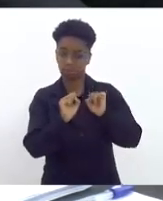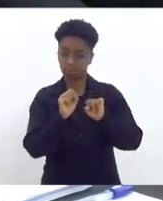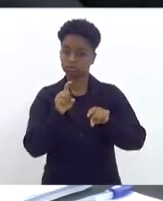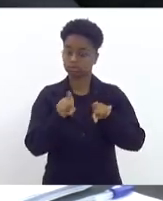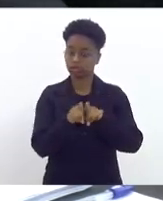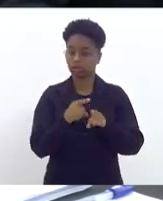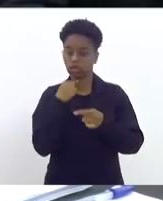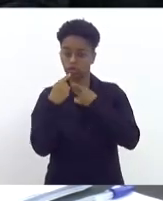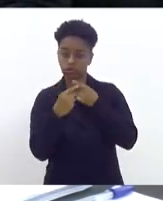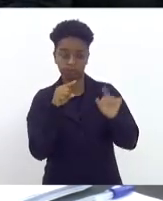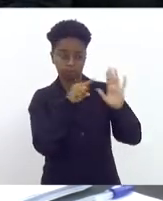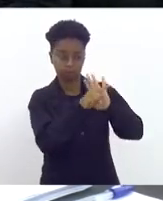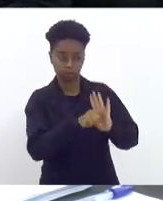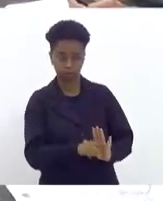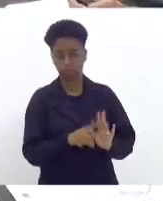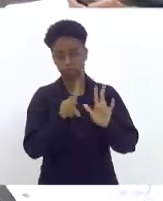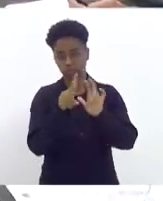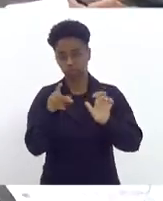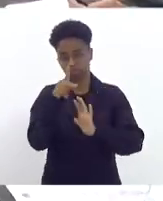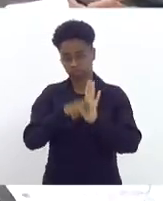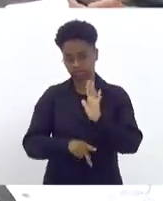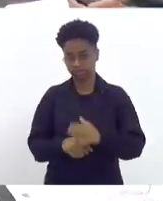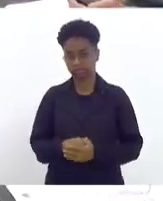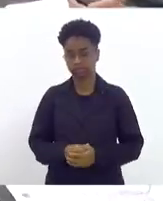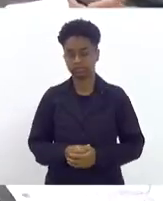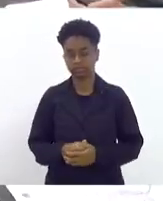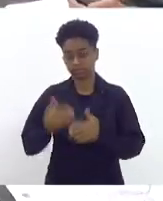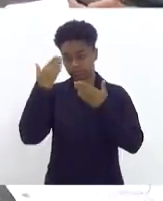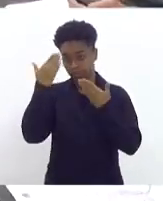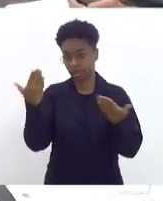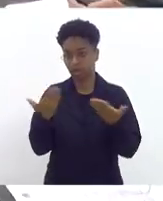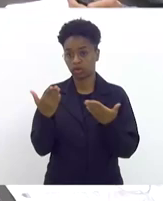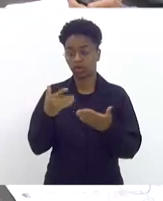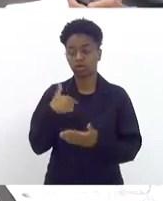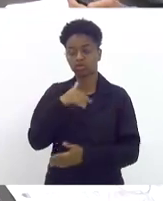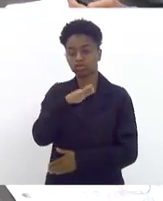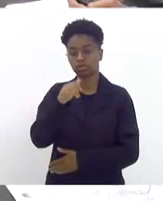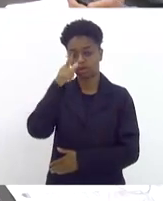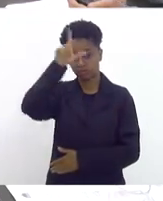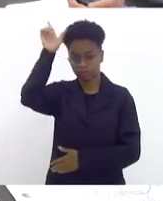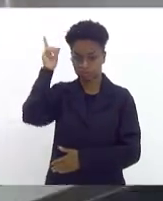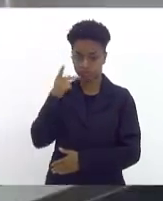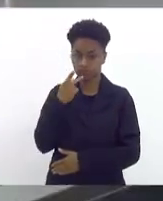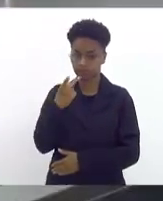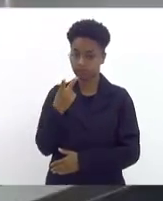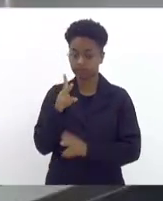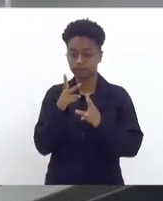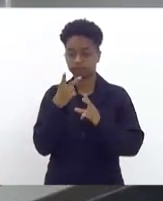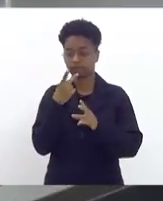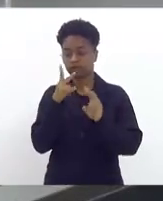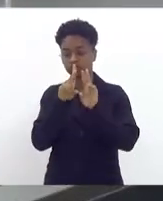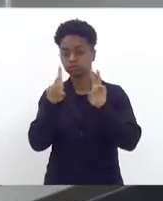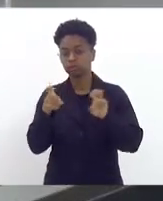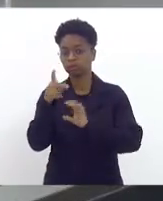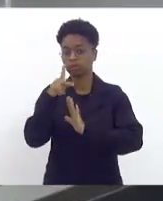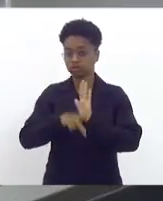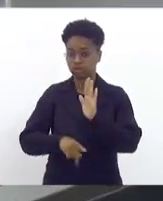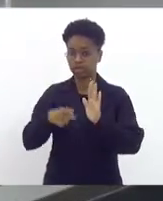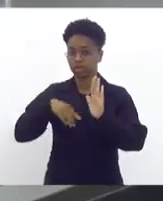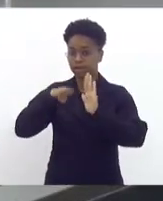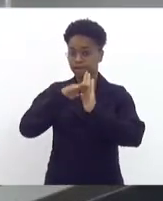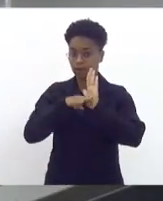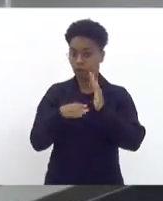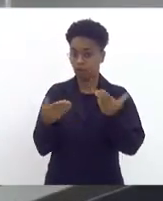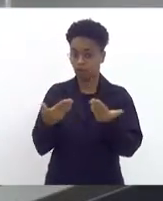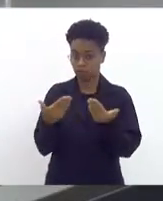qualquer dúvida em relação ao projeto Obrigado Deputado Victor Júnior eu vou passar a palavra Deputado Luiz Paulo mas é um projeto só para esclarecer os colegas que é um projeto que tá na pauta